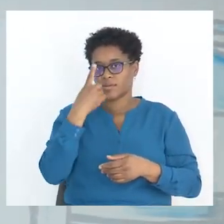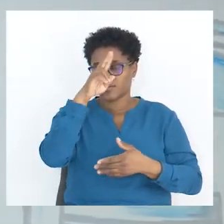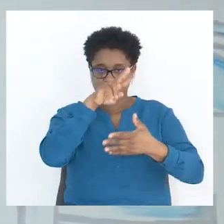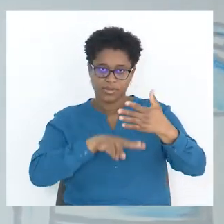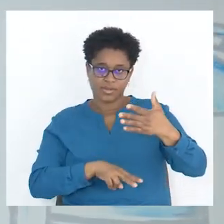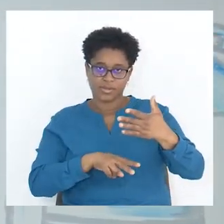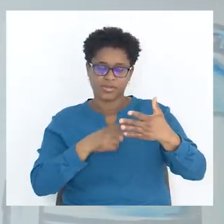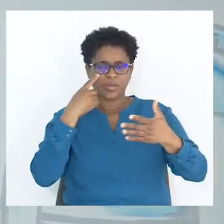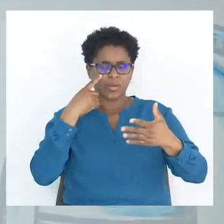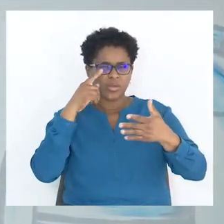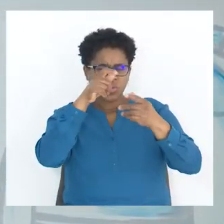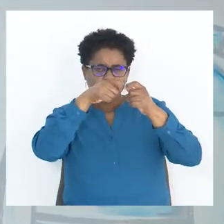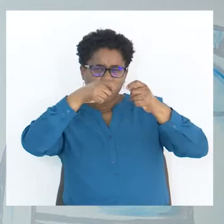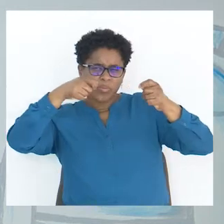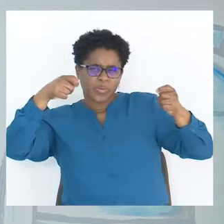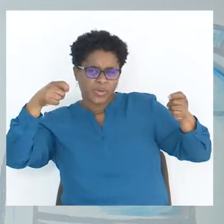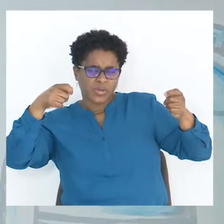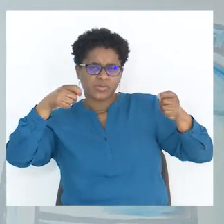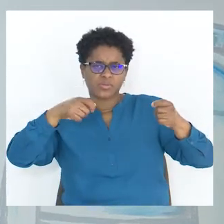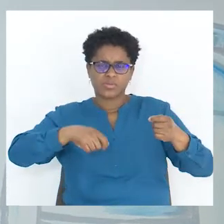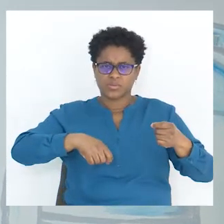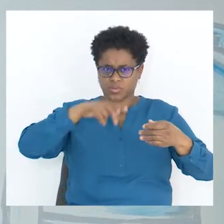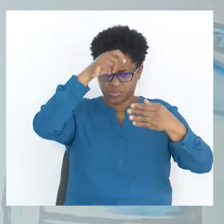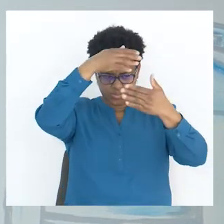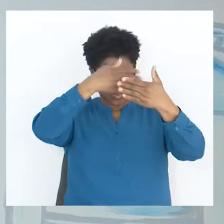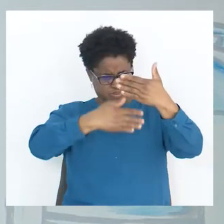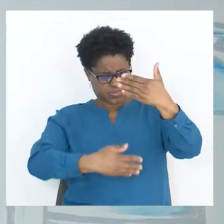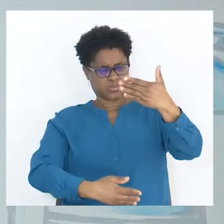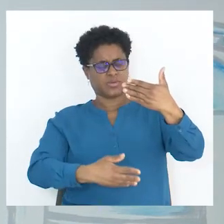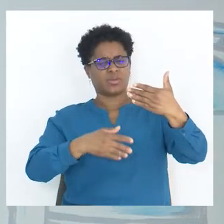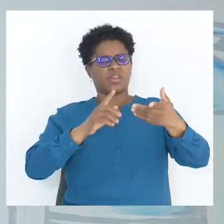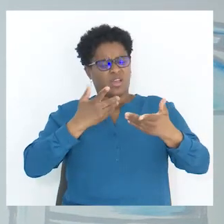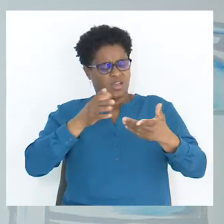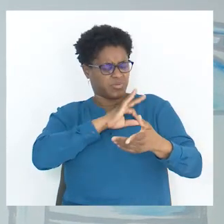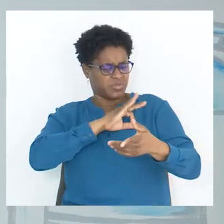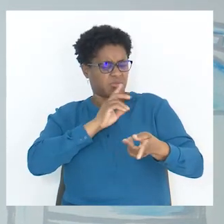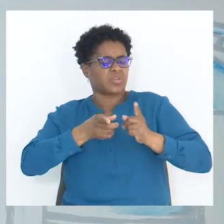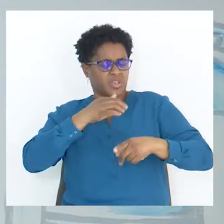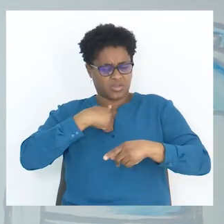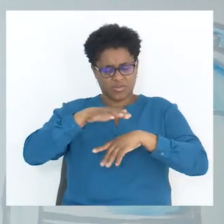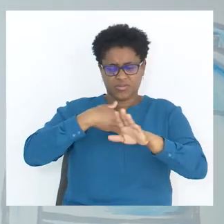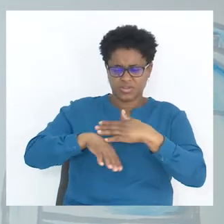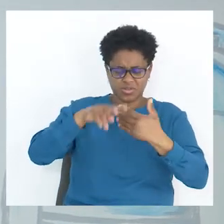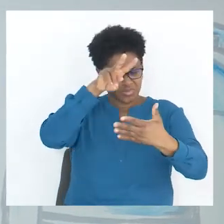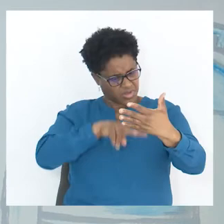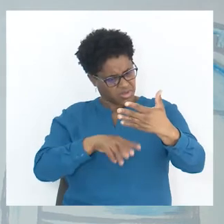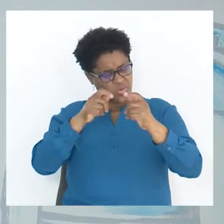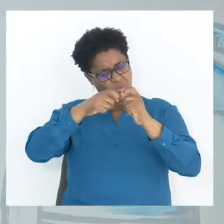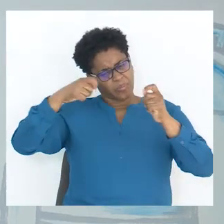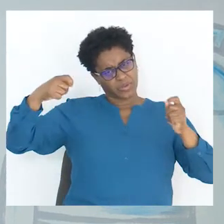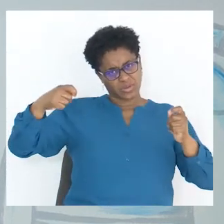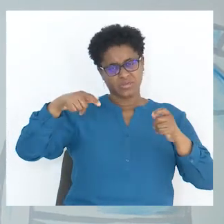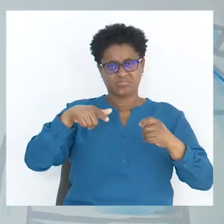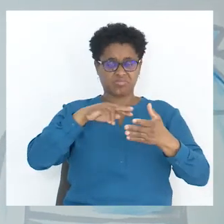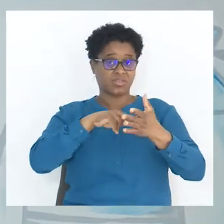Um texto que parece longo, professora, como é que eu vou fazer o resumo disto? É muito comprido. Mas não te esqueças, técnica,